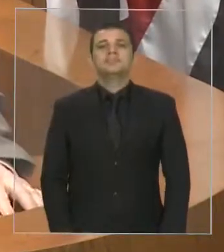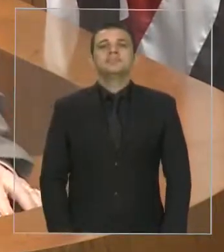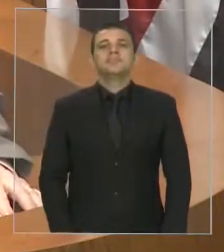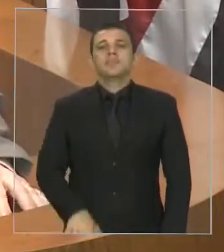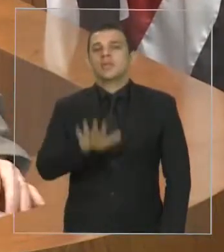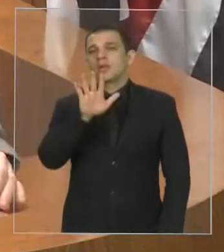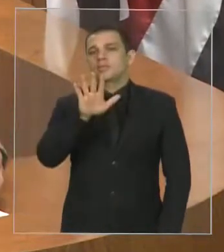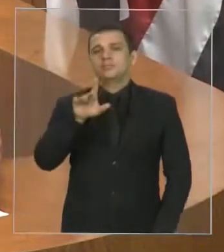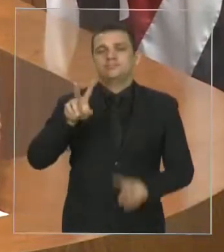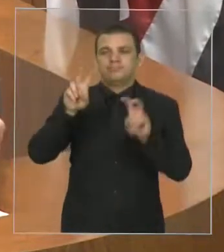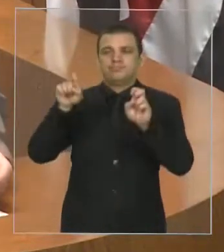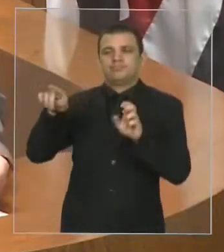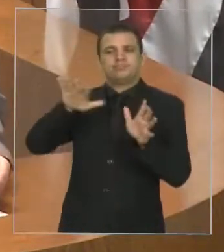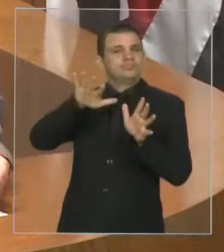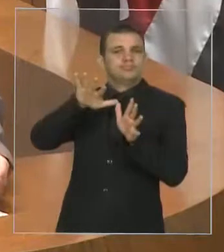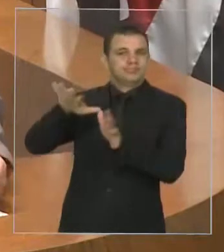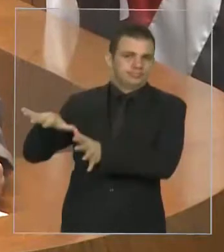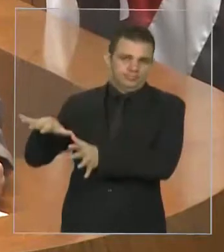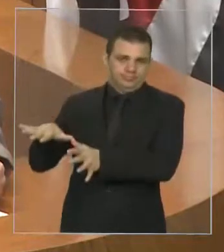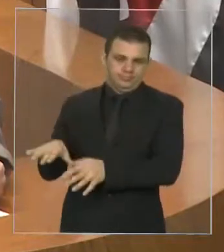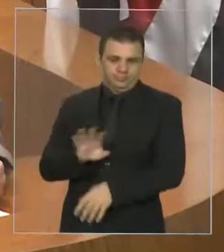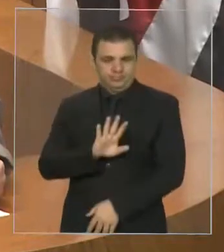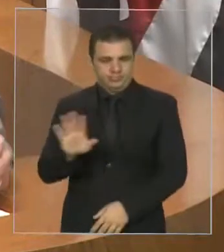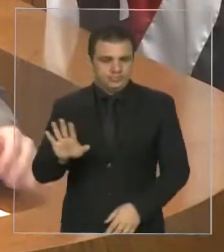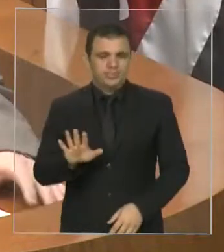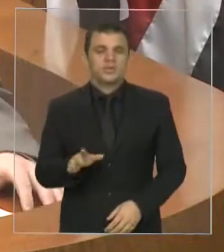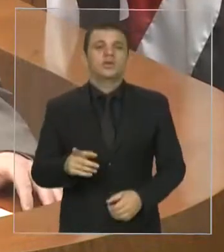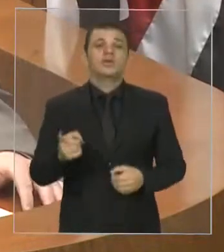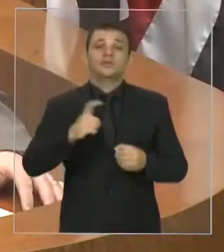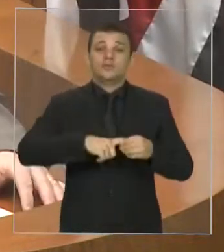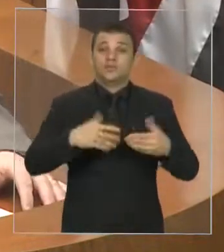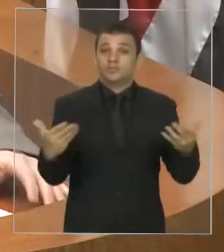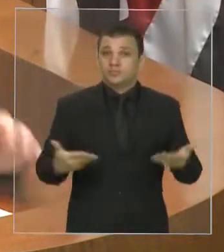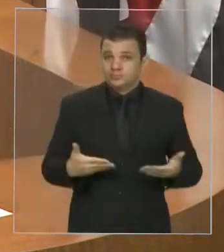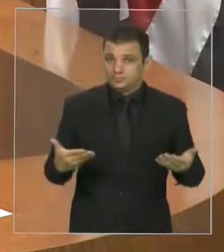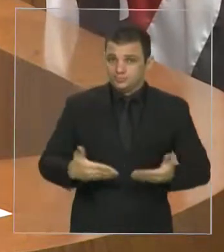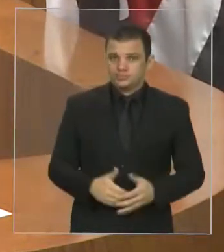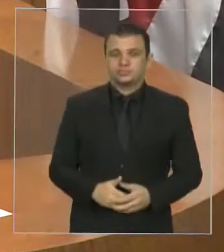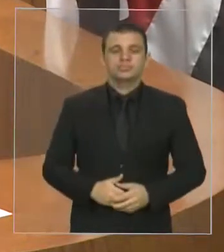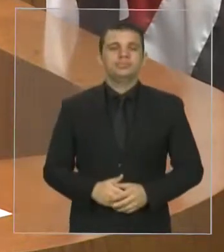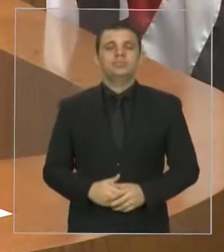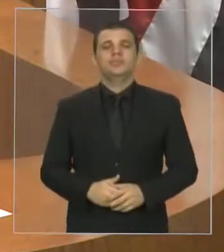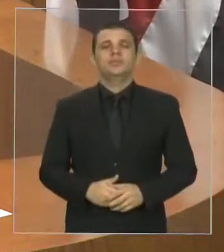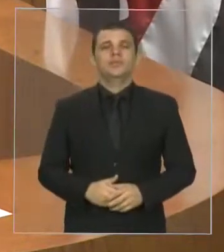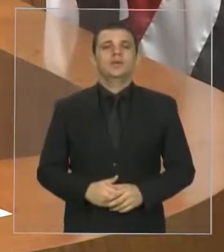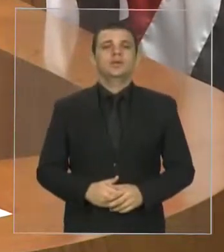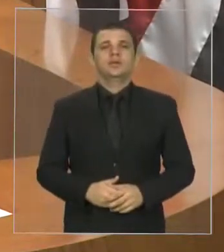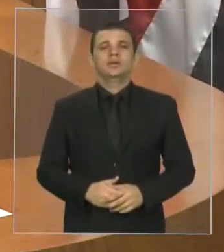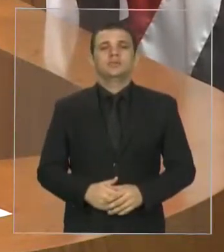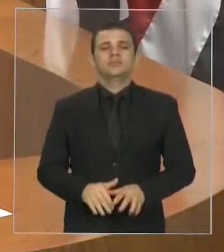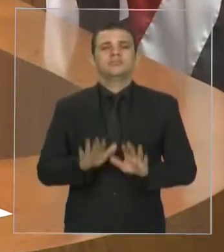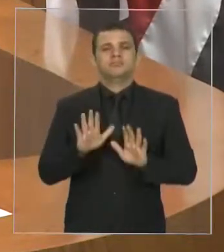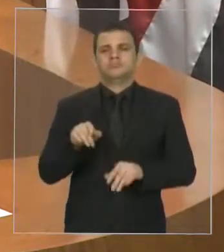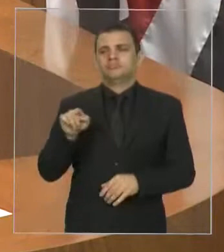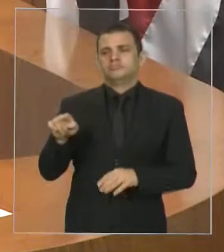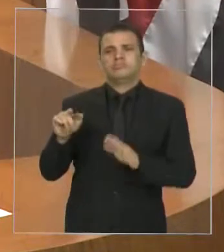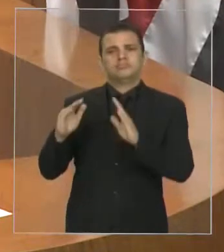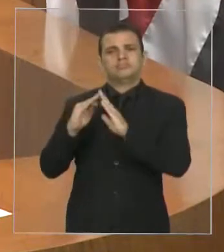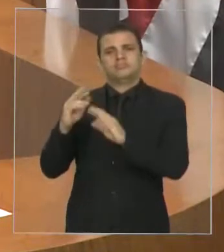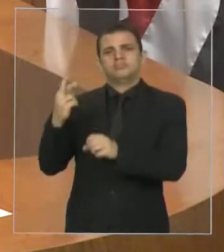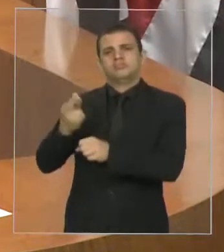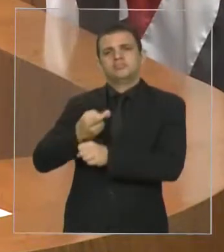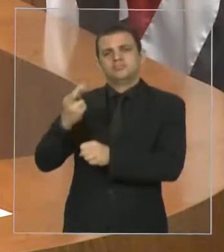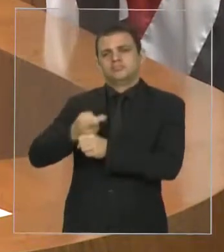foi vencido e superado. Primeiro, como reformar um prédio sem